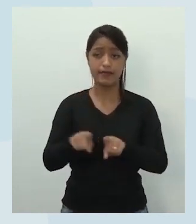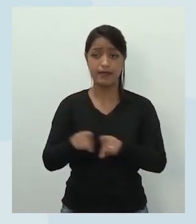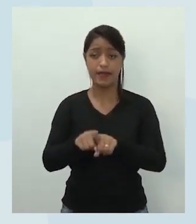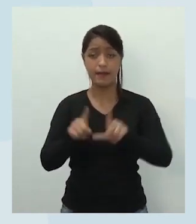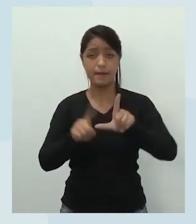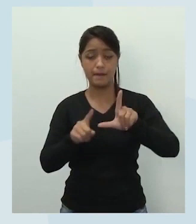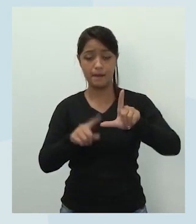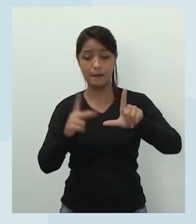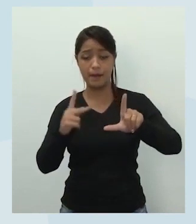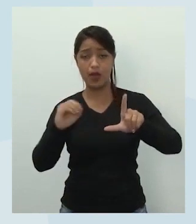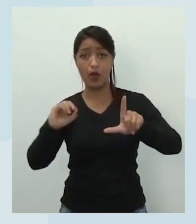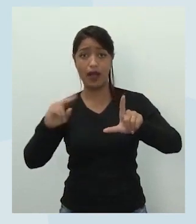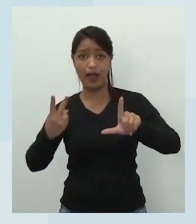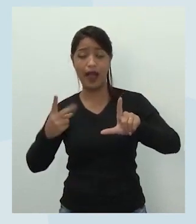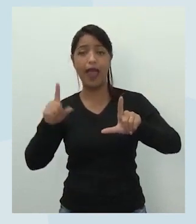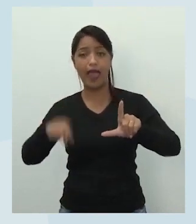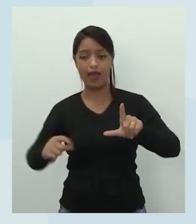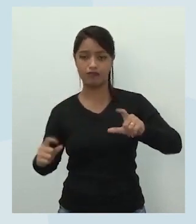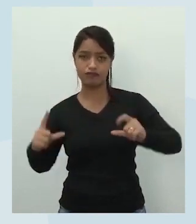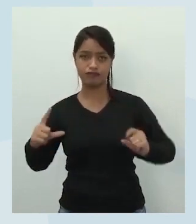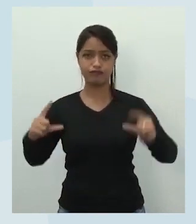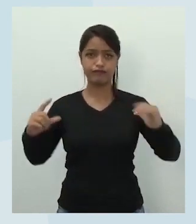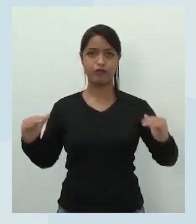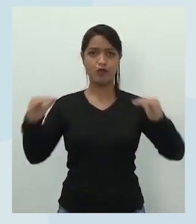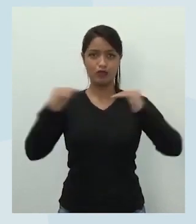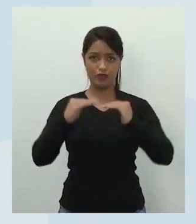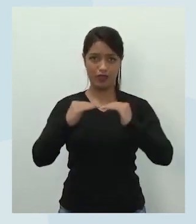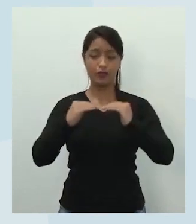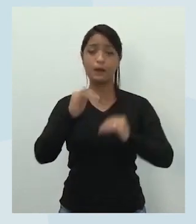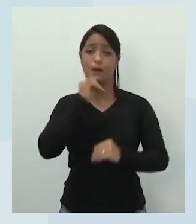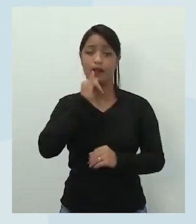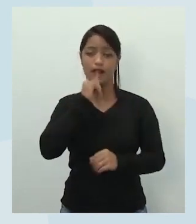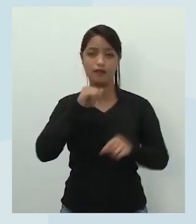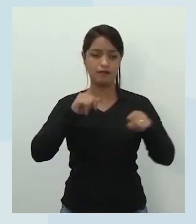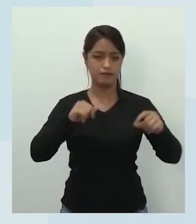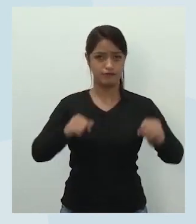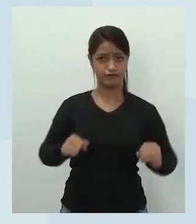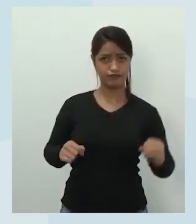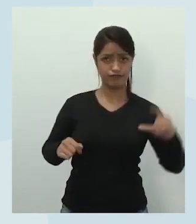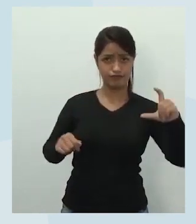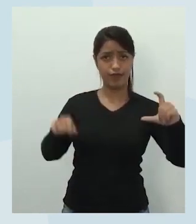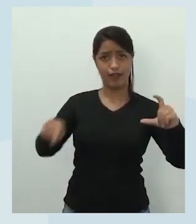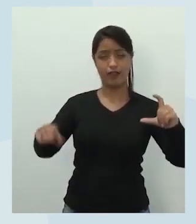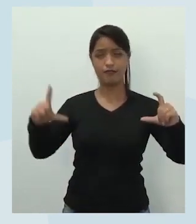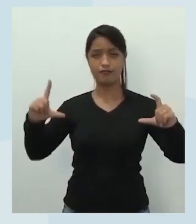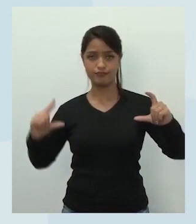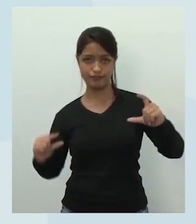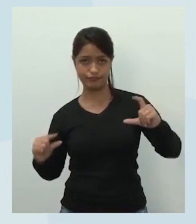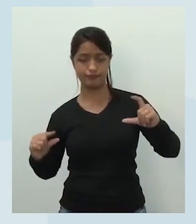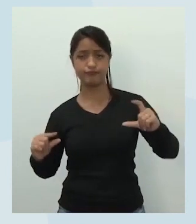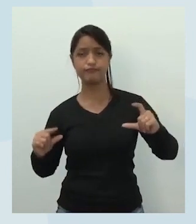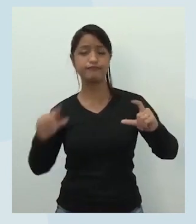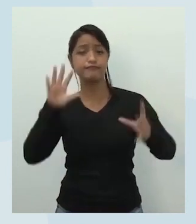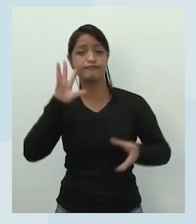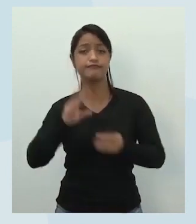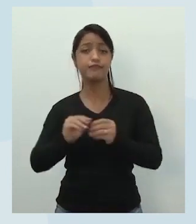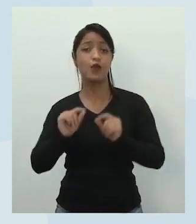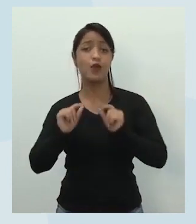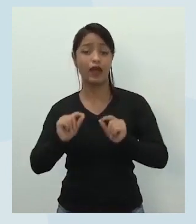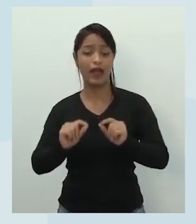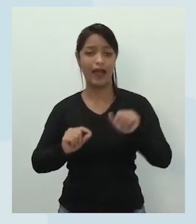grandezas proporcionais. Enquanto uma grandeza é crescente, a outra é decrescente, indicando a acidez